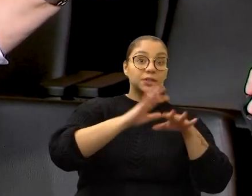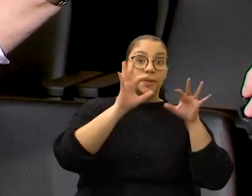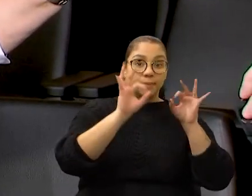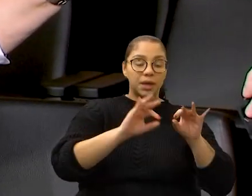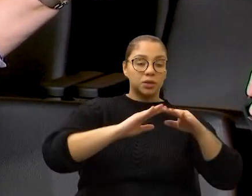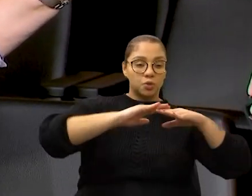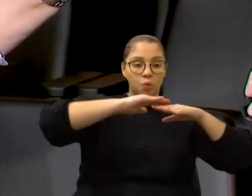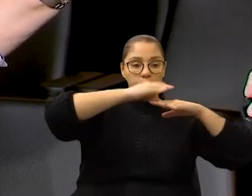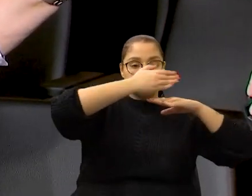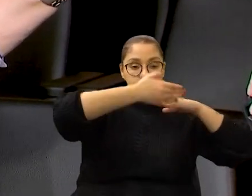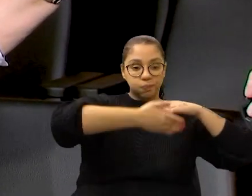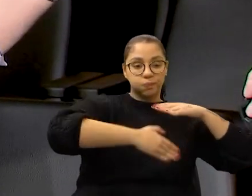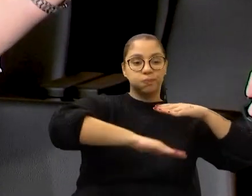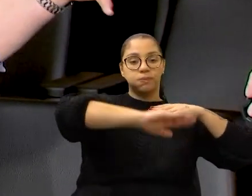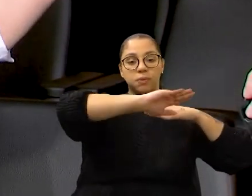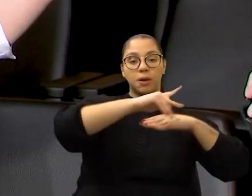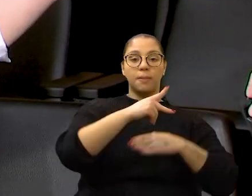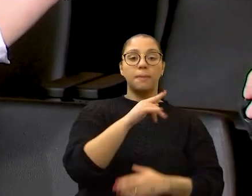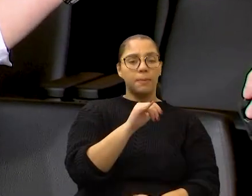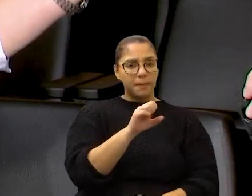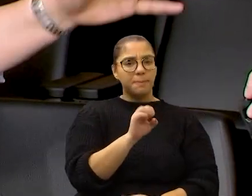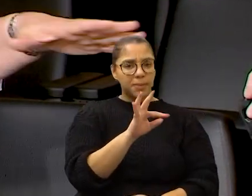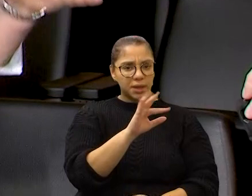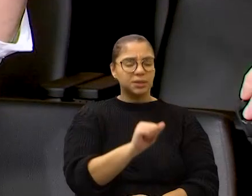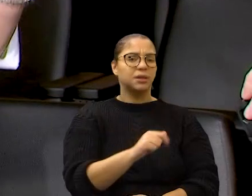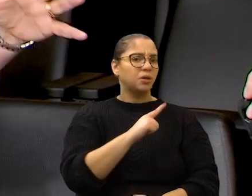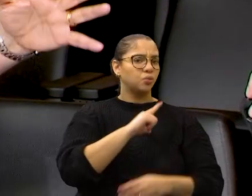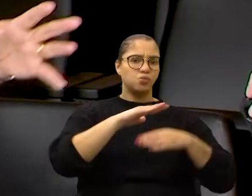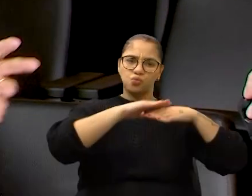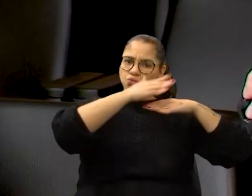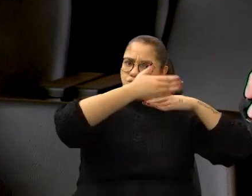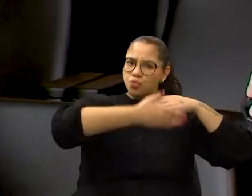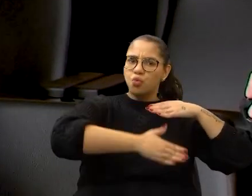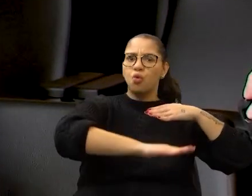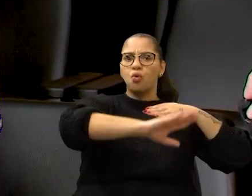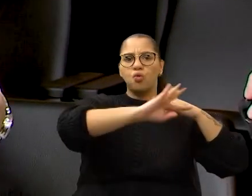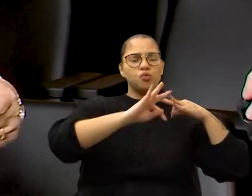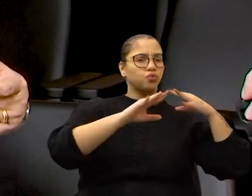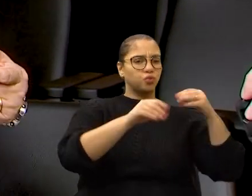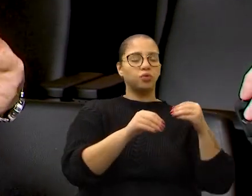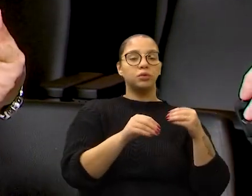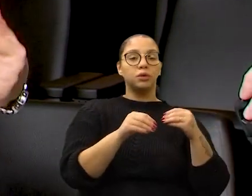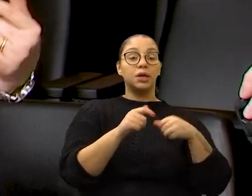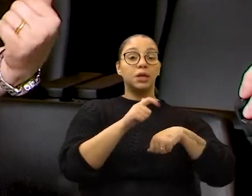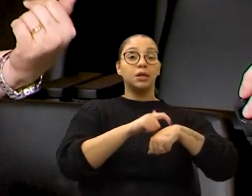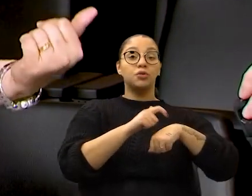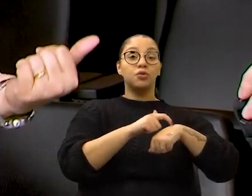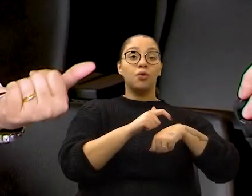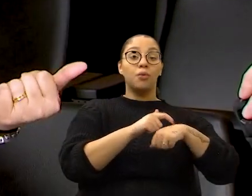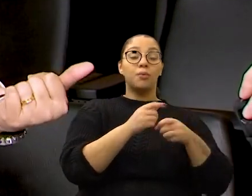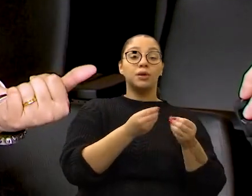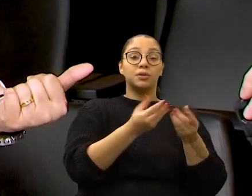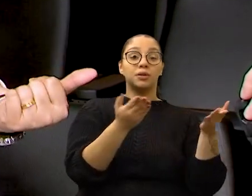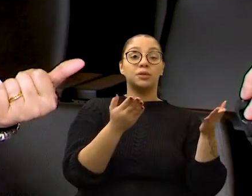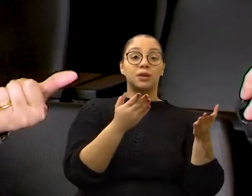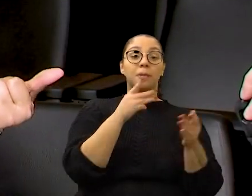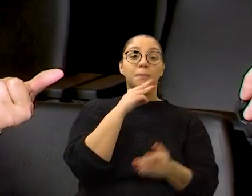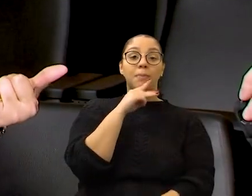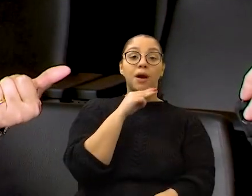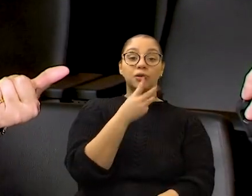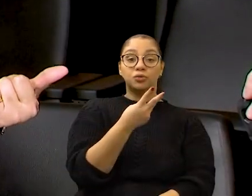lá. Uma construção de uma pista com rampa, tudo direitinho para eles. E o prazo de entrega era março